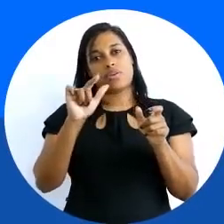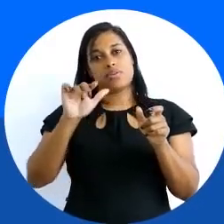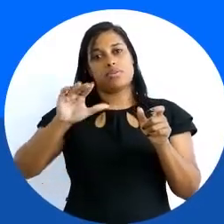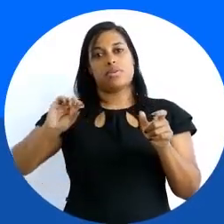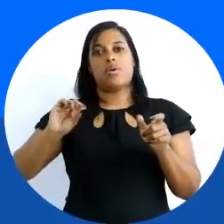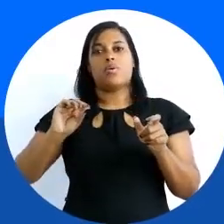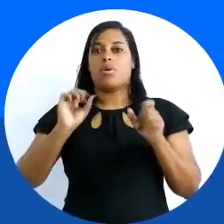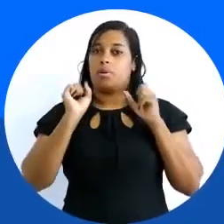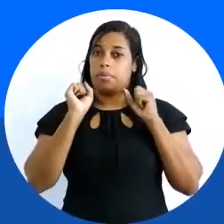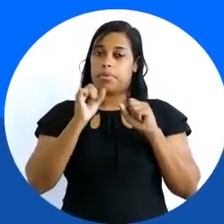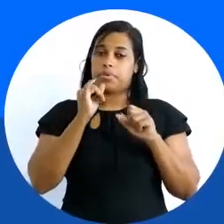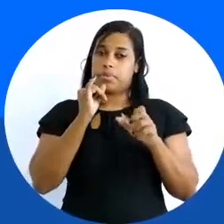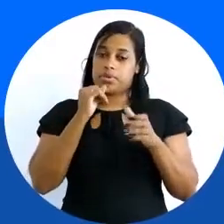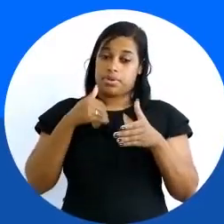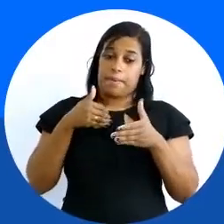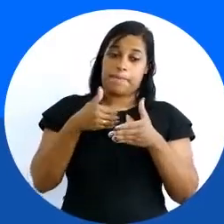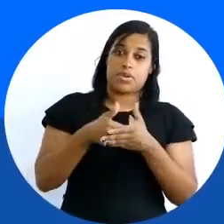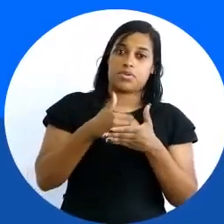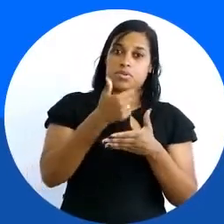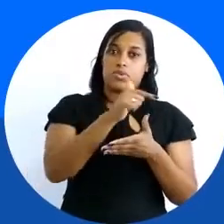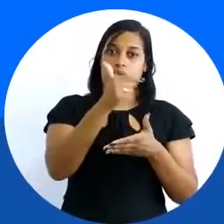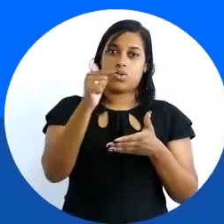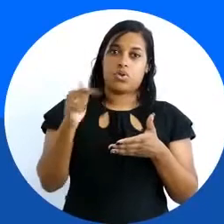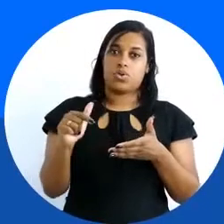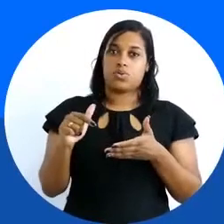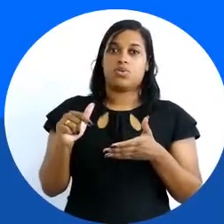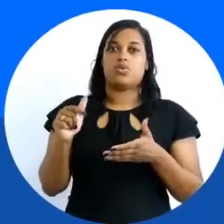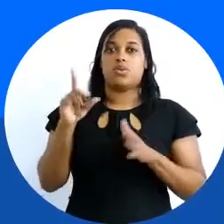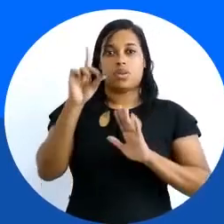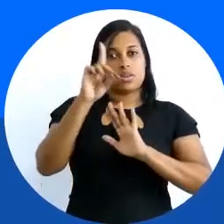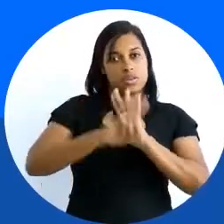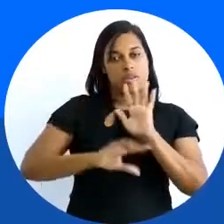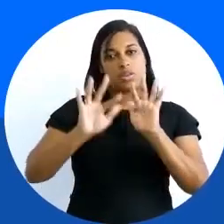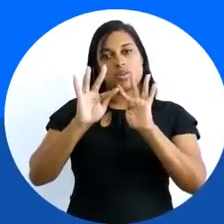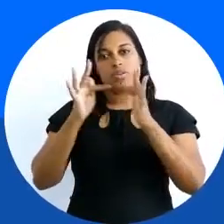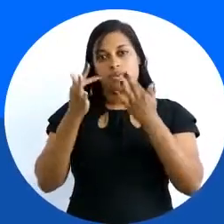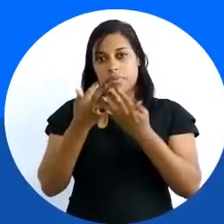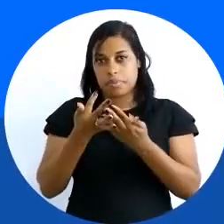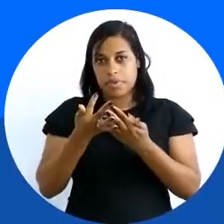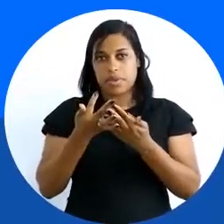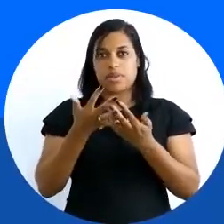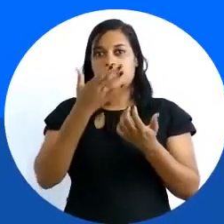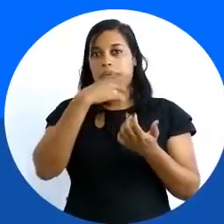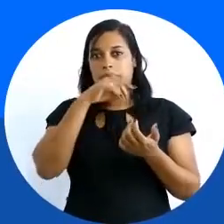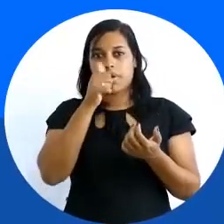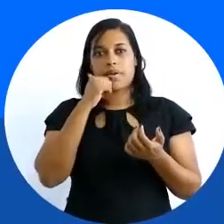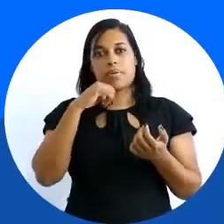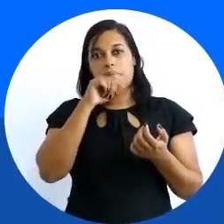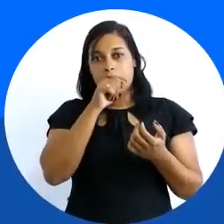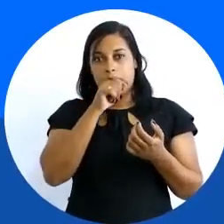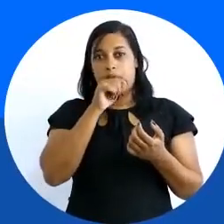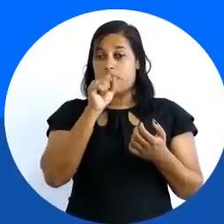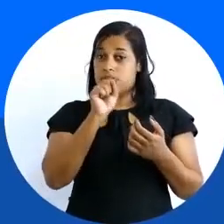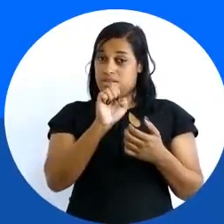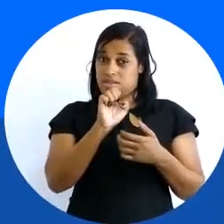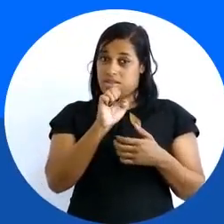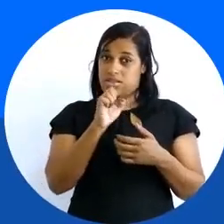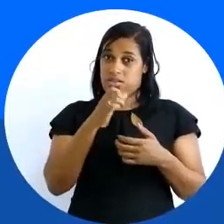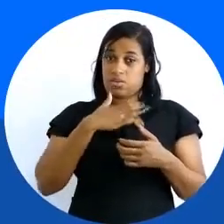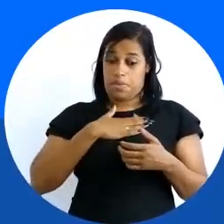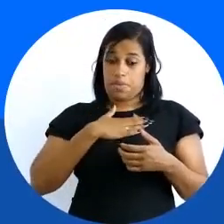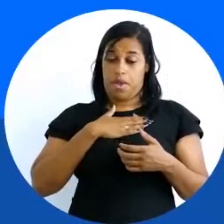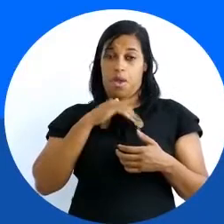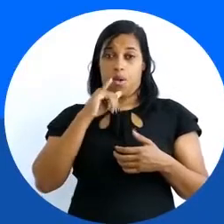que a adoção ele pode estar muito próximo de outros conceitos, por exemplo, direito de família, paternidade. Então, se durante o